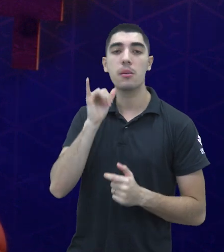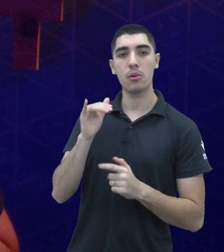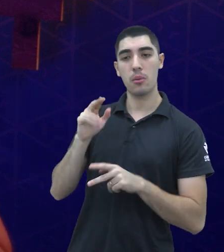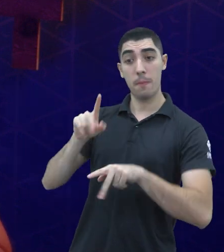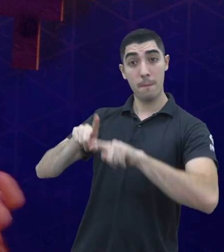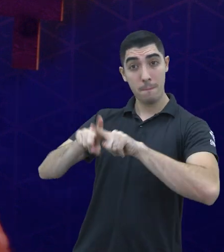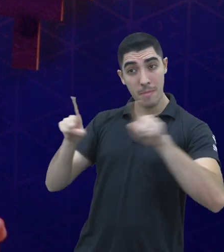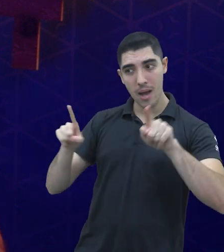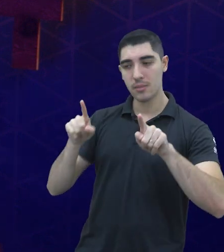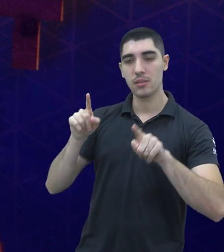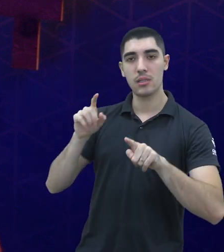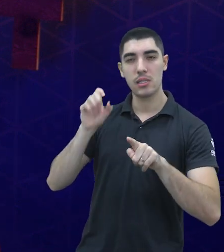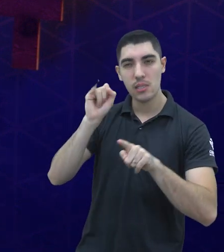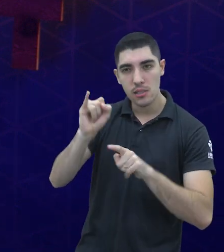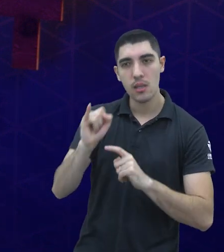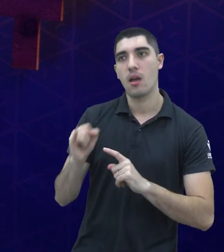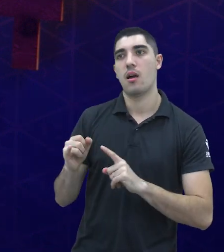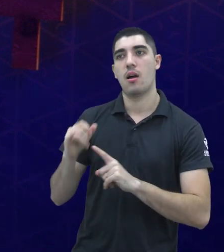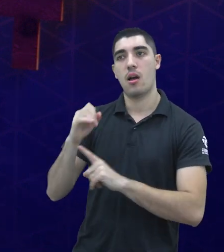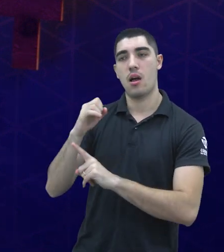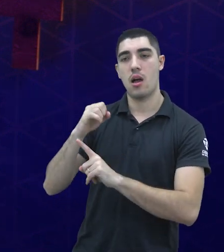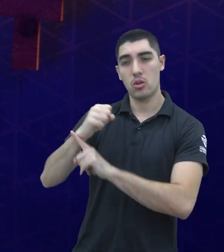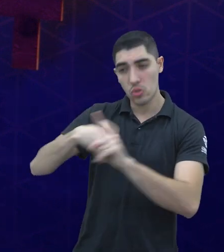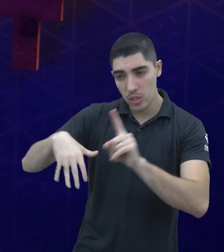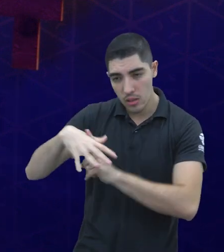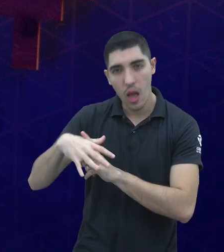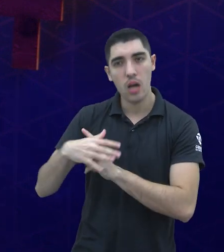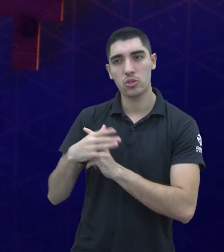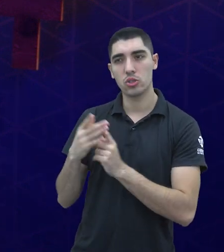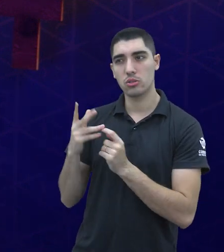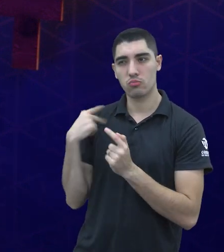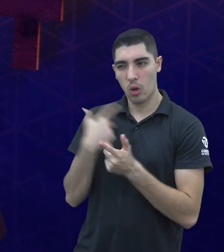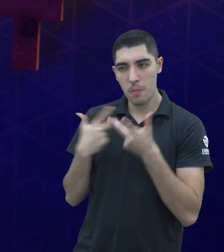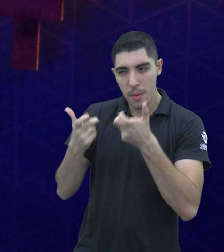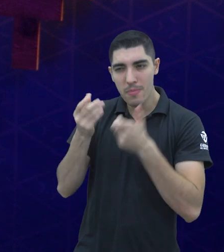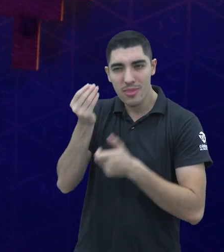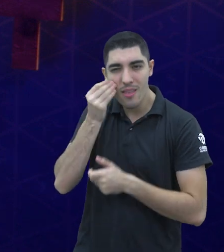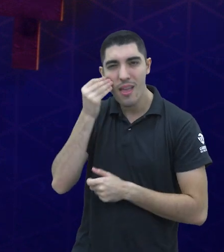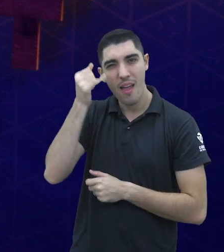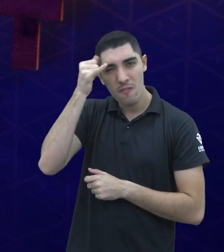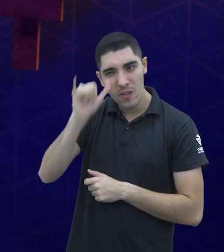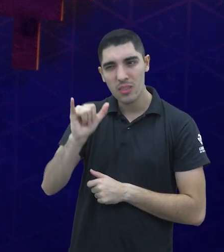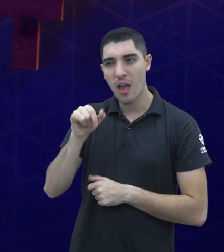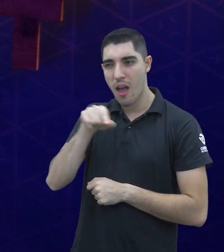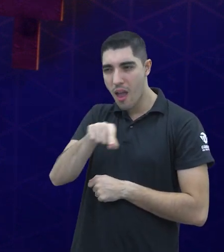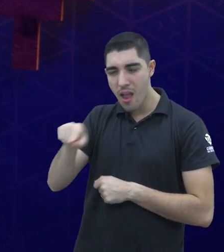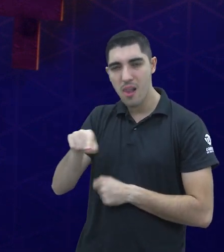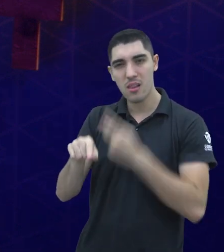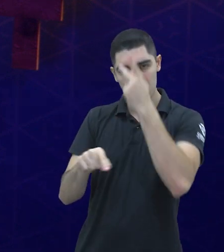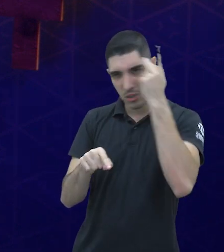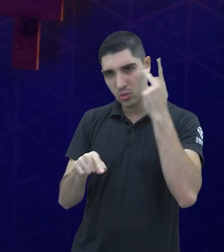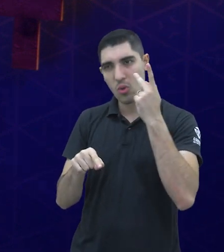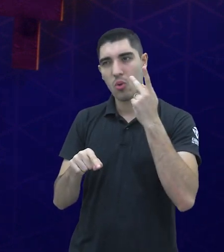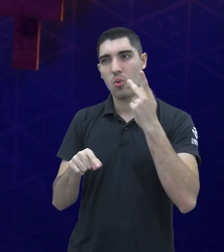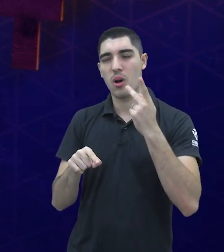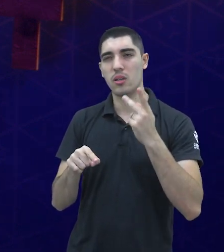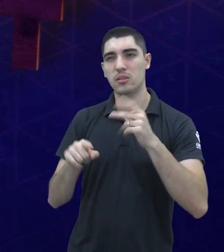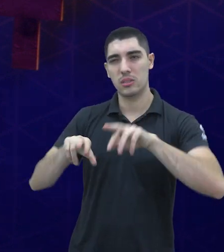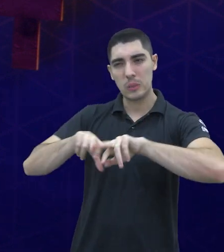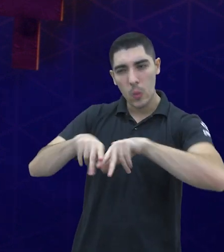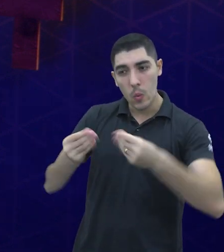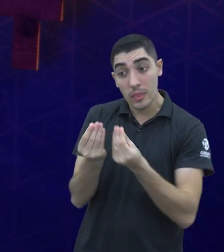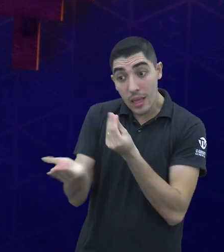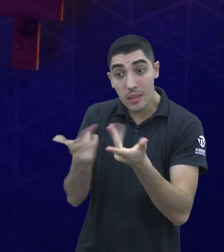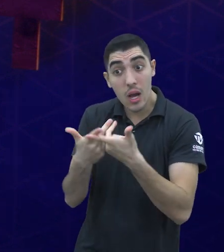população dessas ferramentas de inclusão social, a gente tira da pessoa